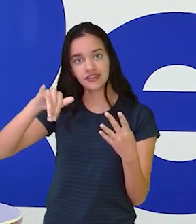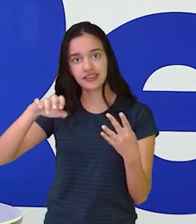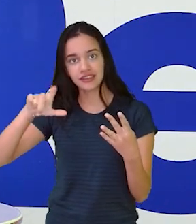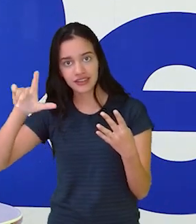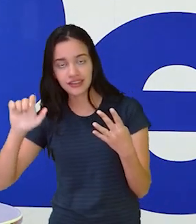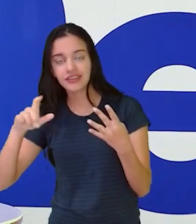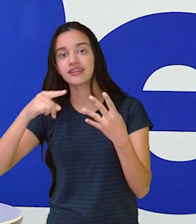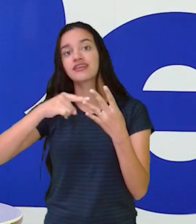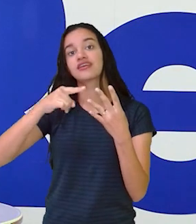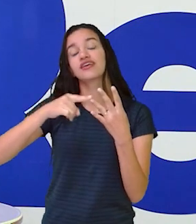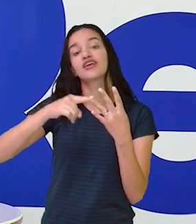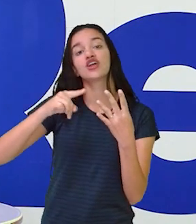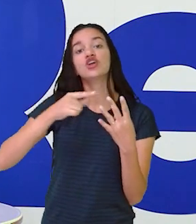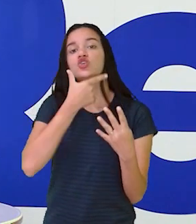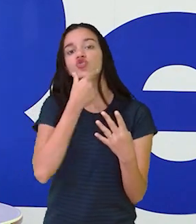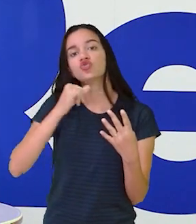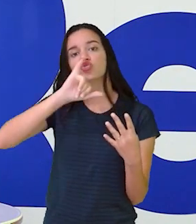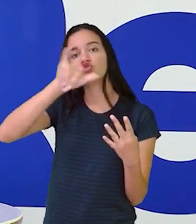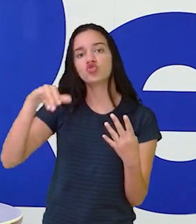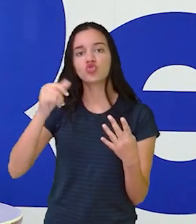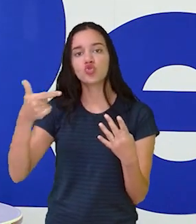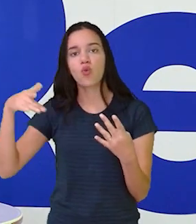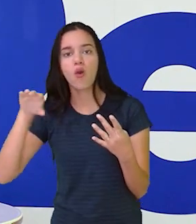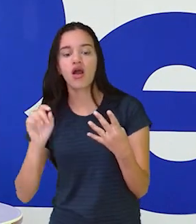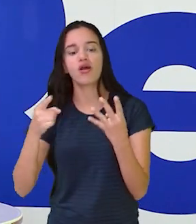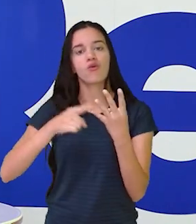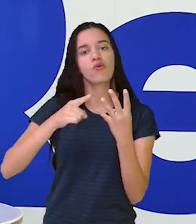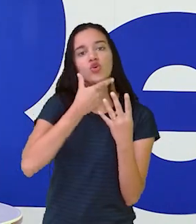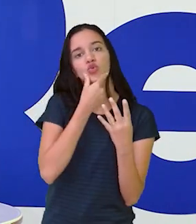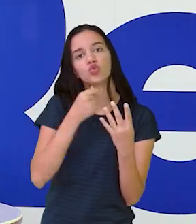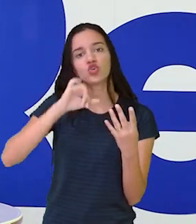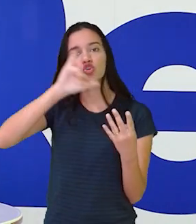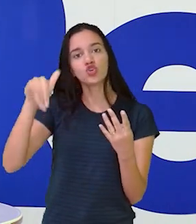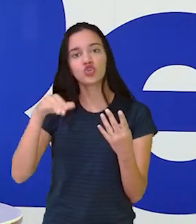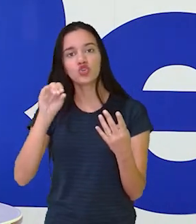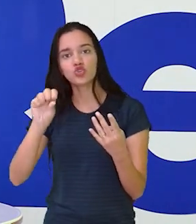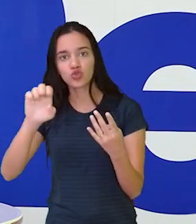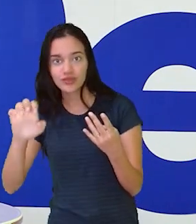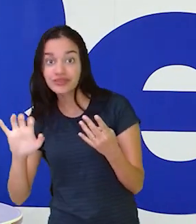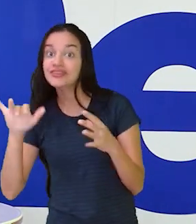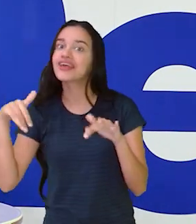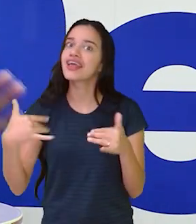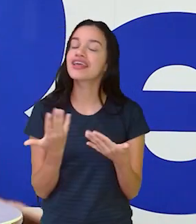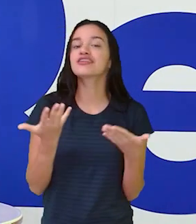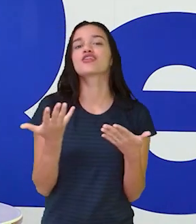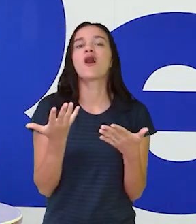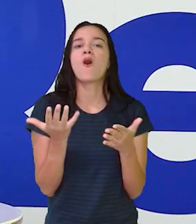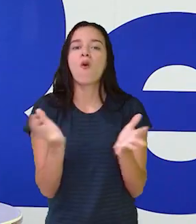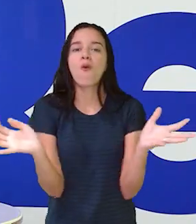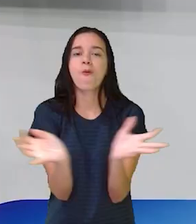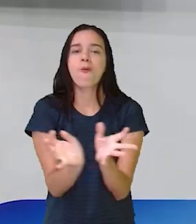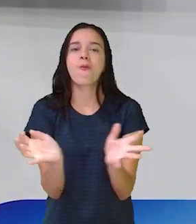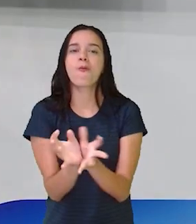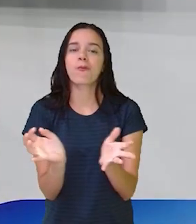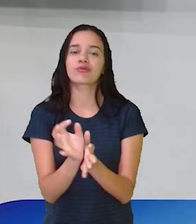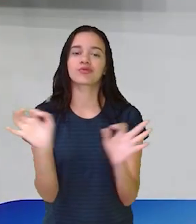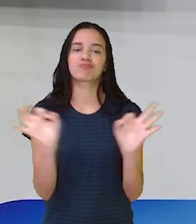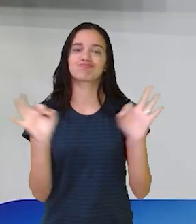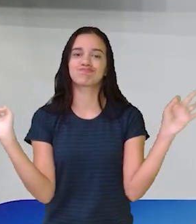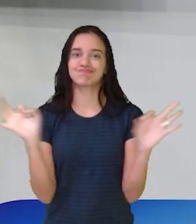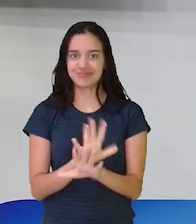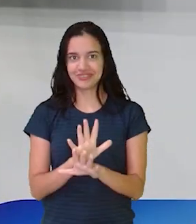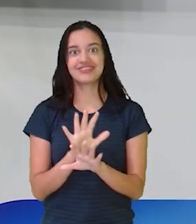na de língua portuguesa, José, e não será diferente na de matemática. A seleção está escalada. Eu quero